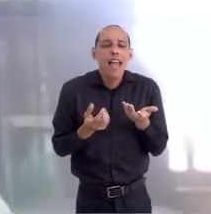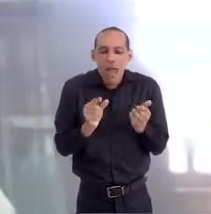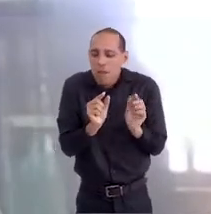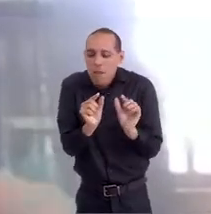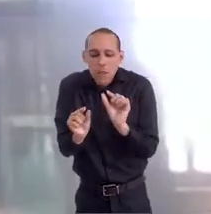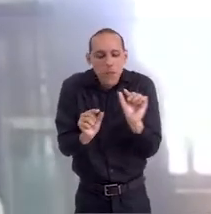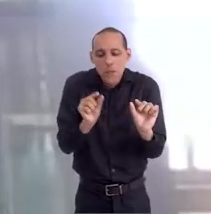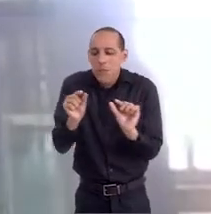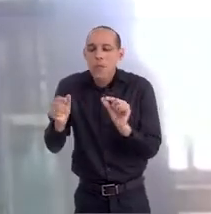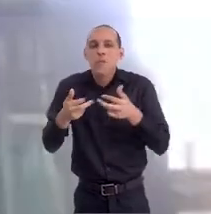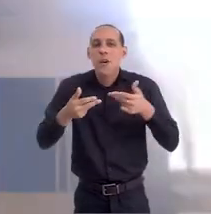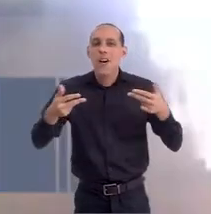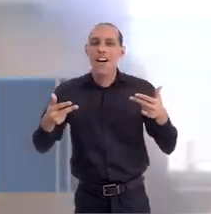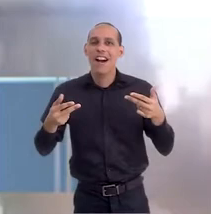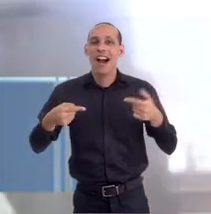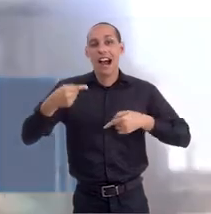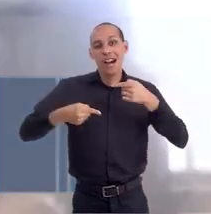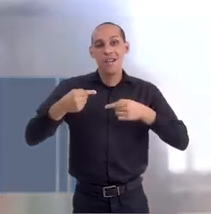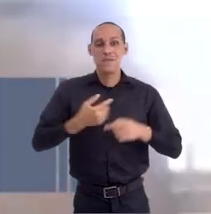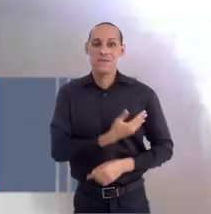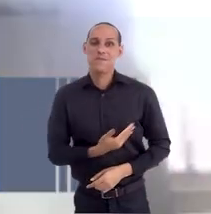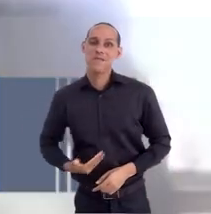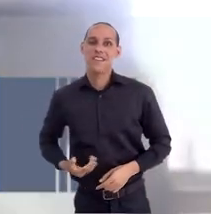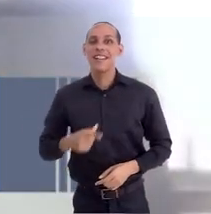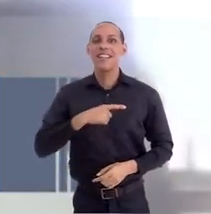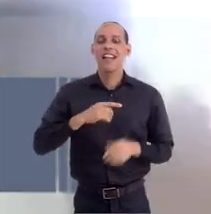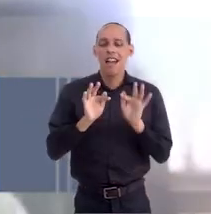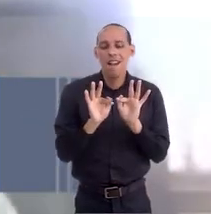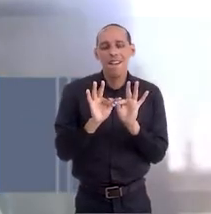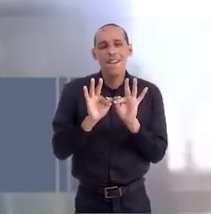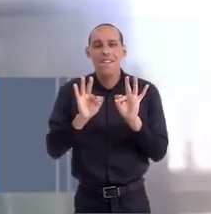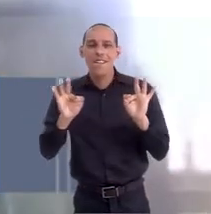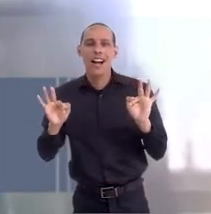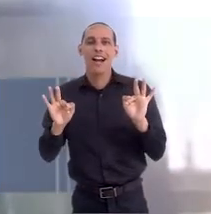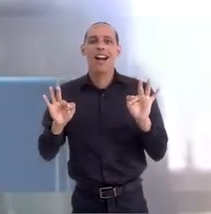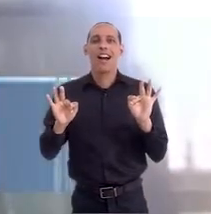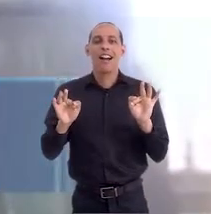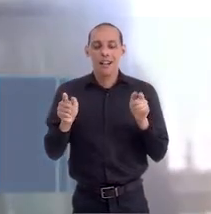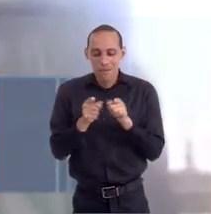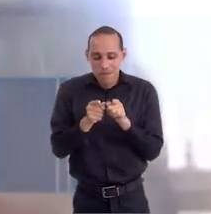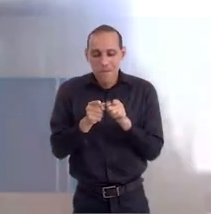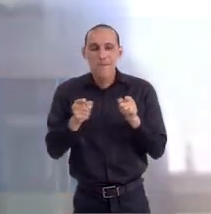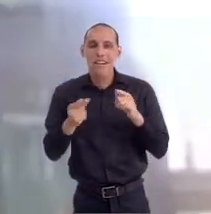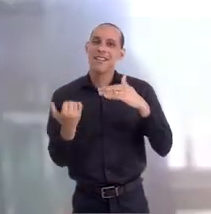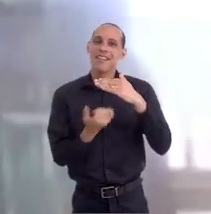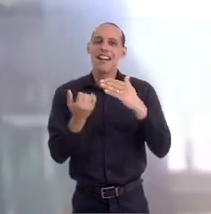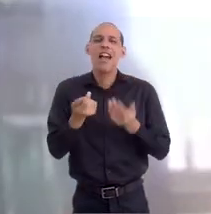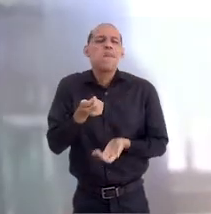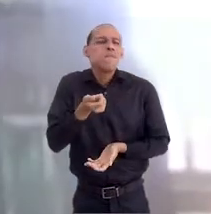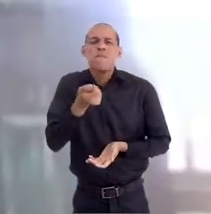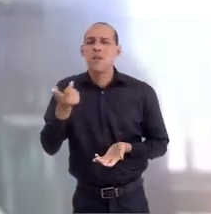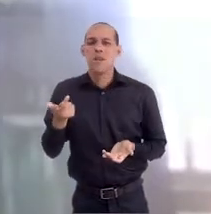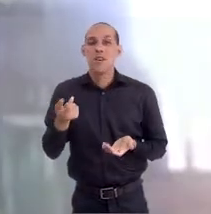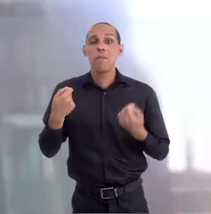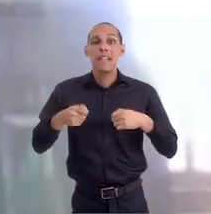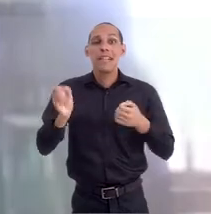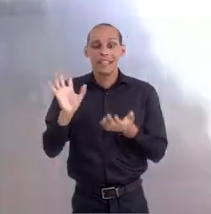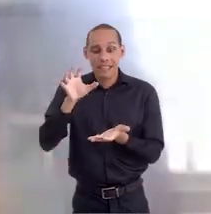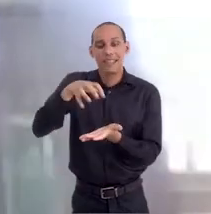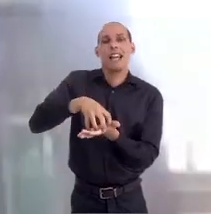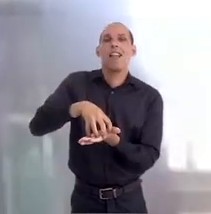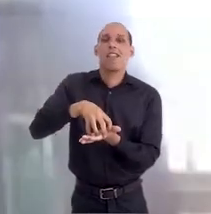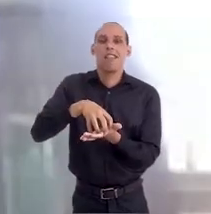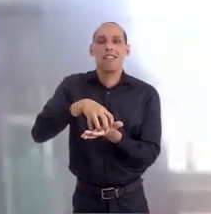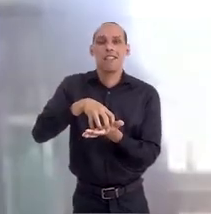a migalha que cai do prato. Toda política pública tem lá uma frasezinha falando de micro e pequena empresa. Mas é a migalha que cai do prato. A micro e pequena empresa tem que